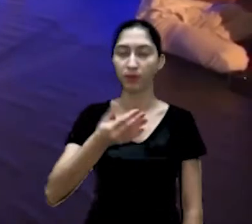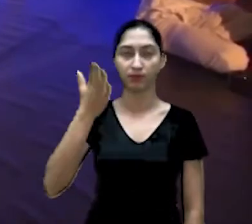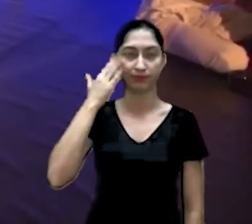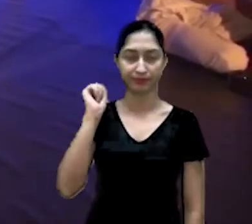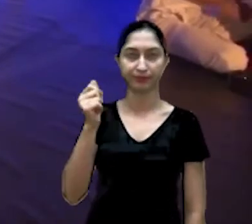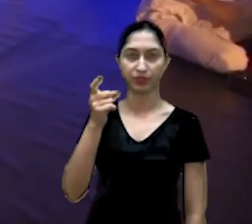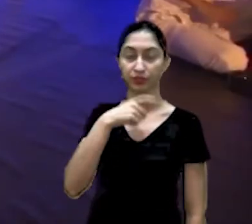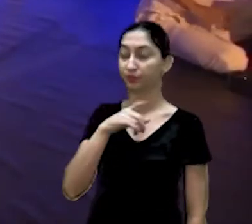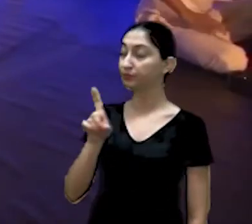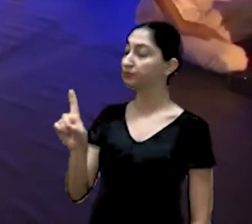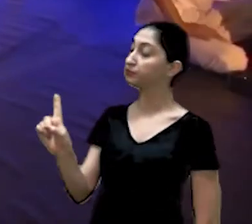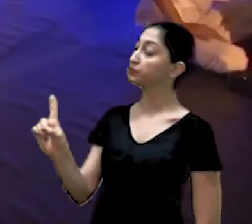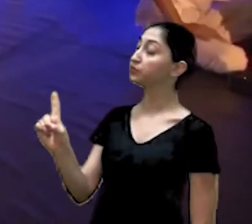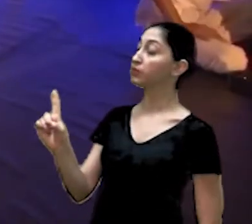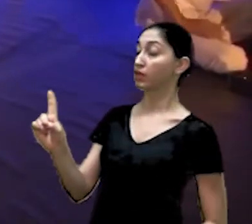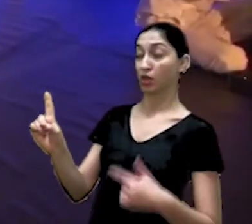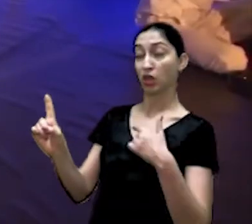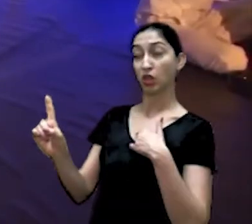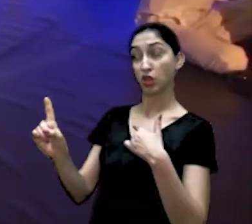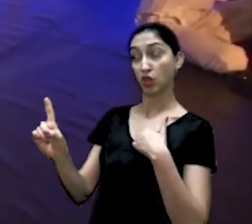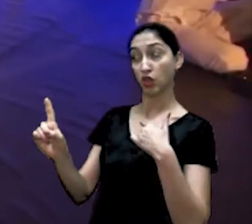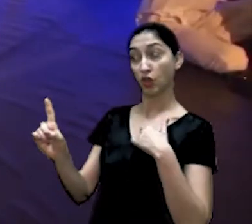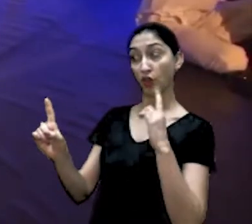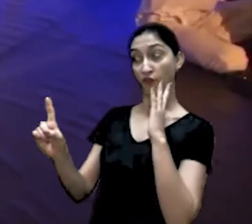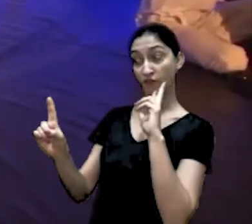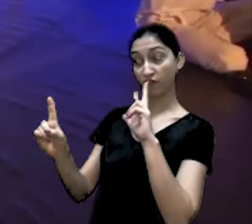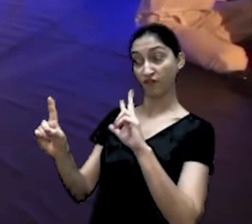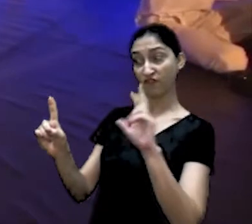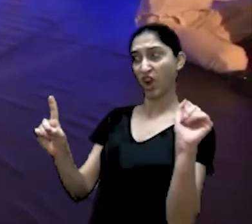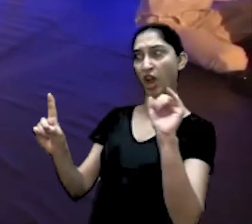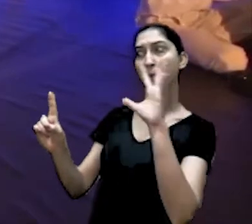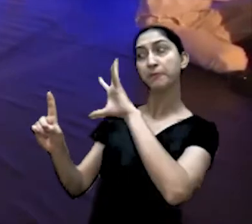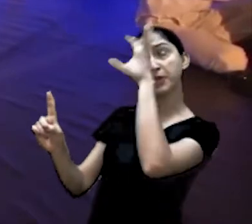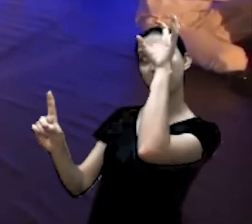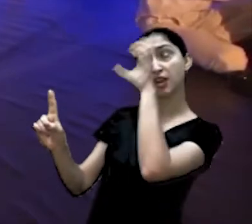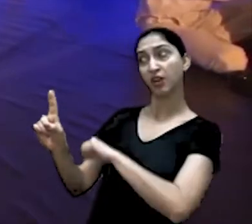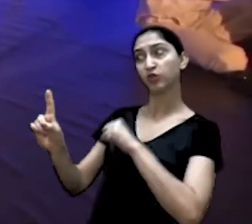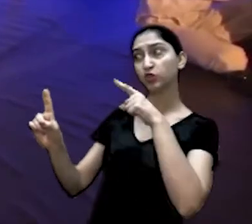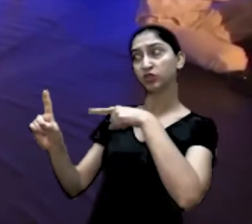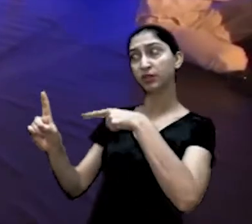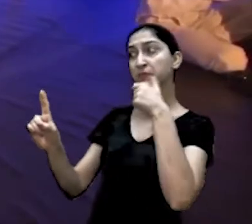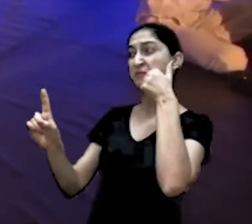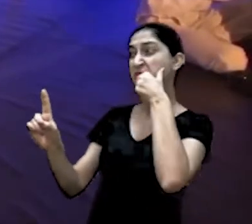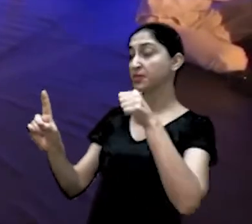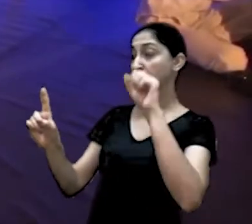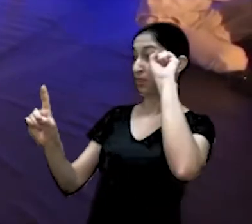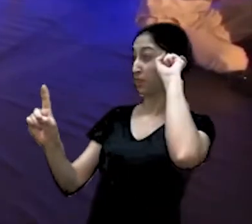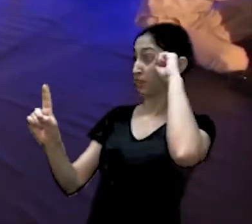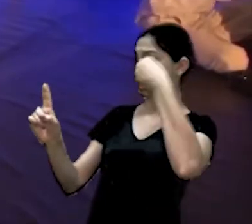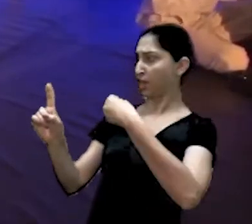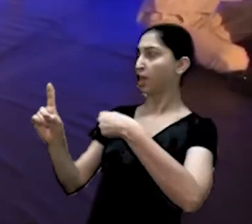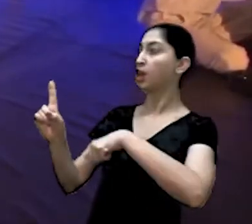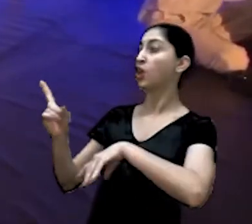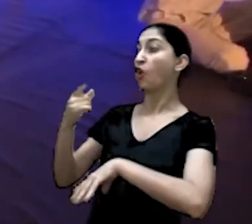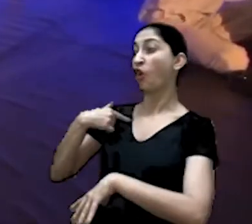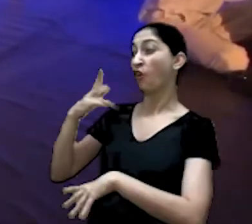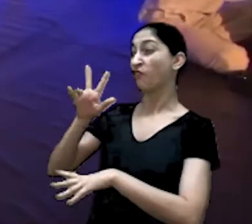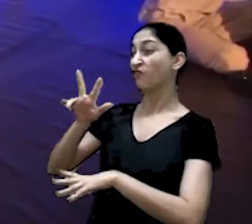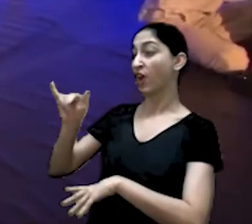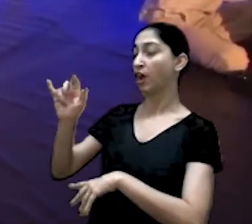ameaçou: eu vou te colocar no tronco! E vou passar mel no seu